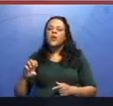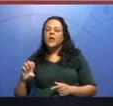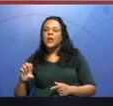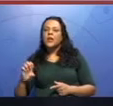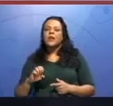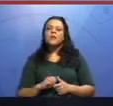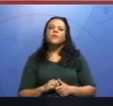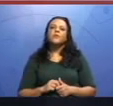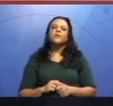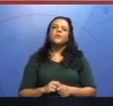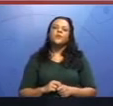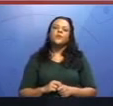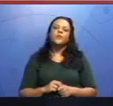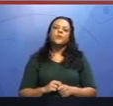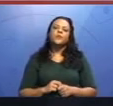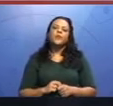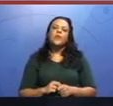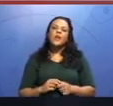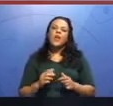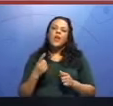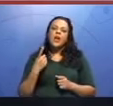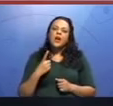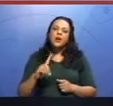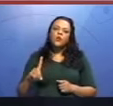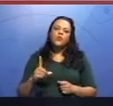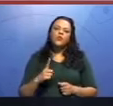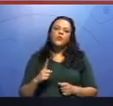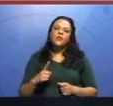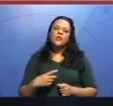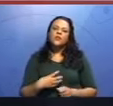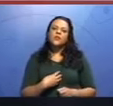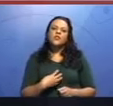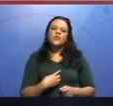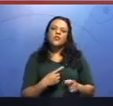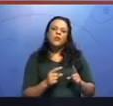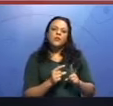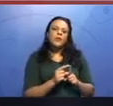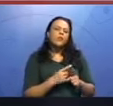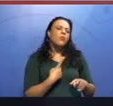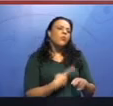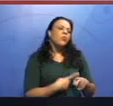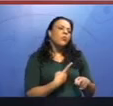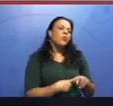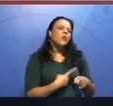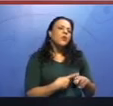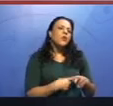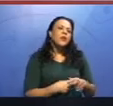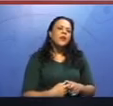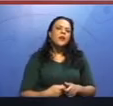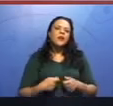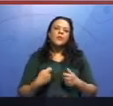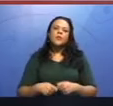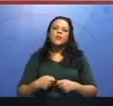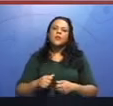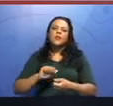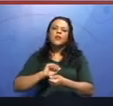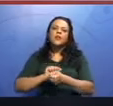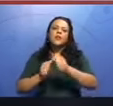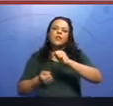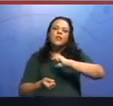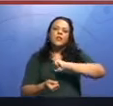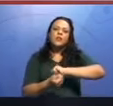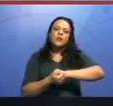o que? Esta última, sempre com o sentido de porquê. Então, eu tenho que fazer uma adaptação,